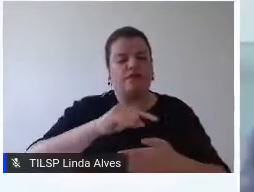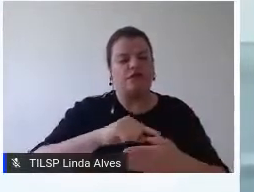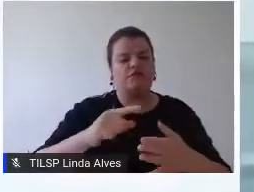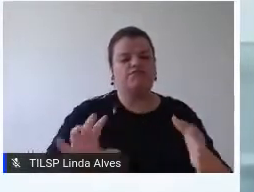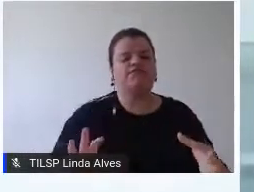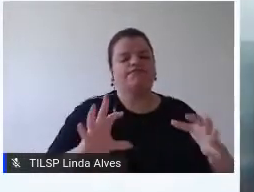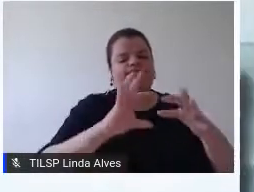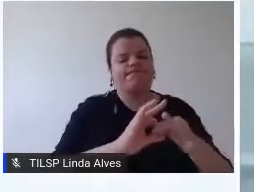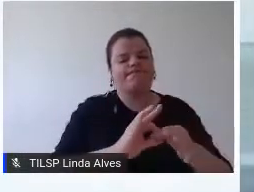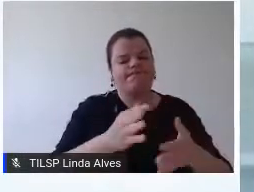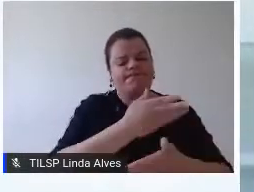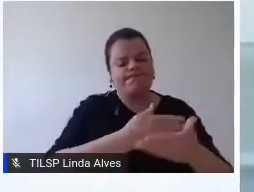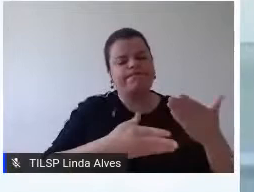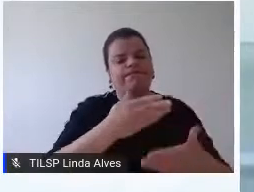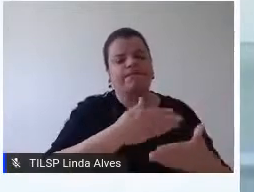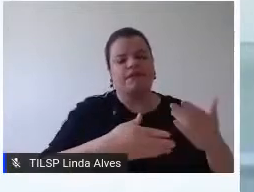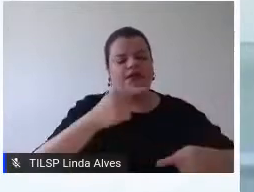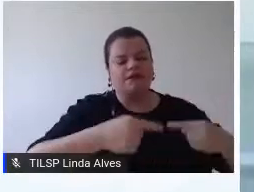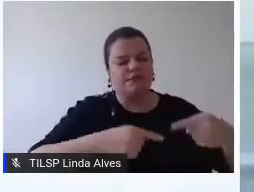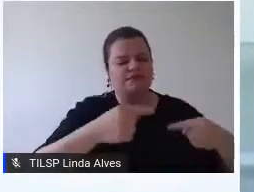verossímil, porque era uma loucura.